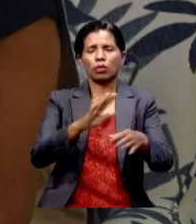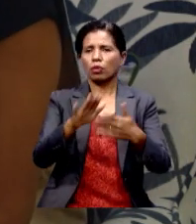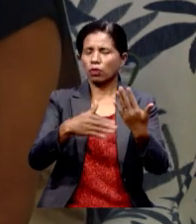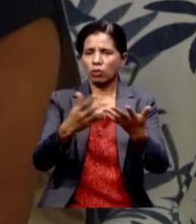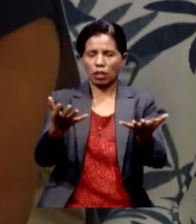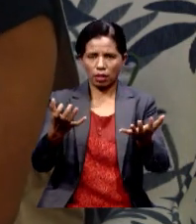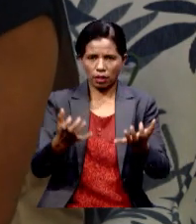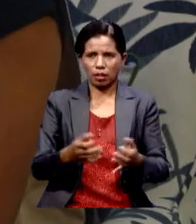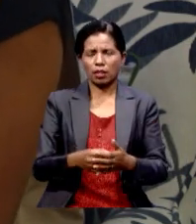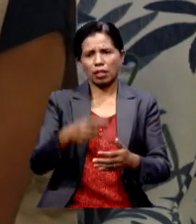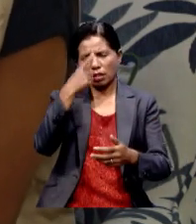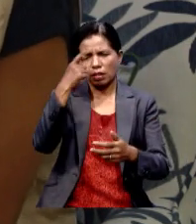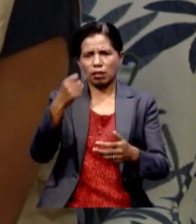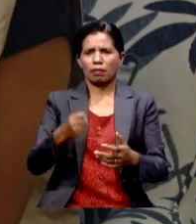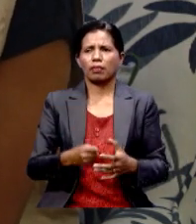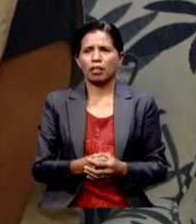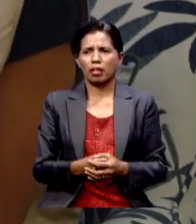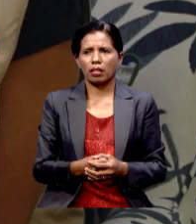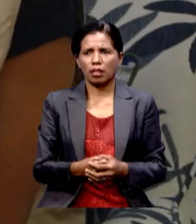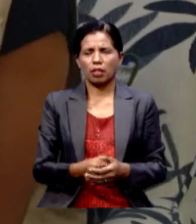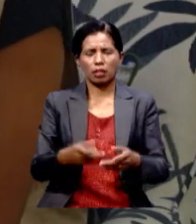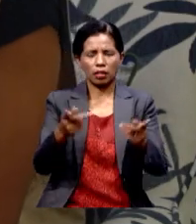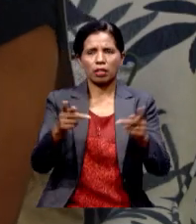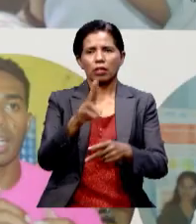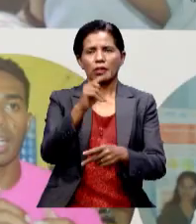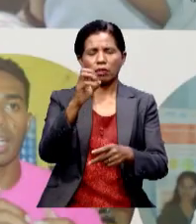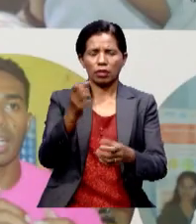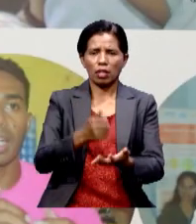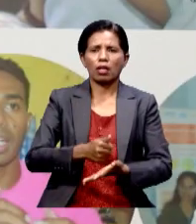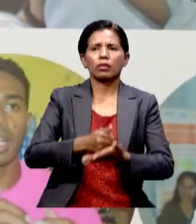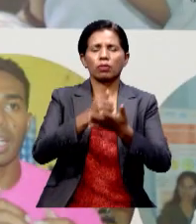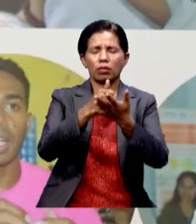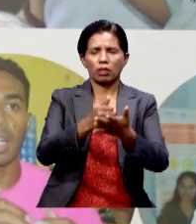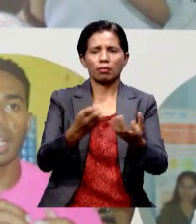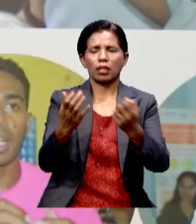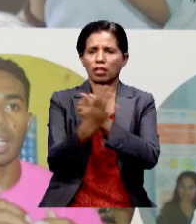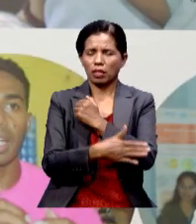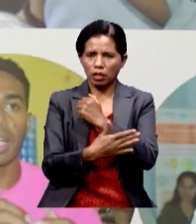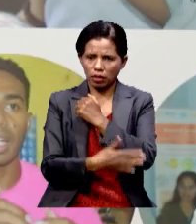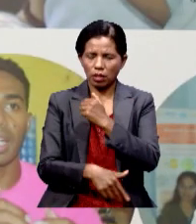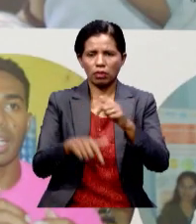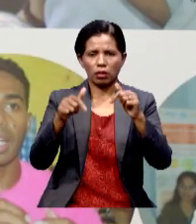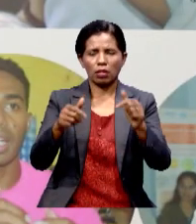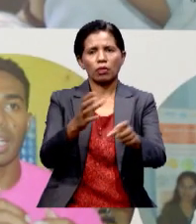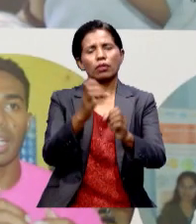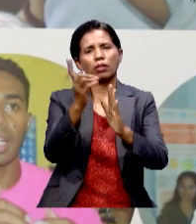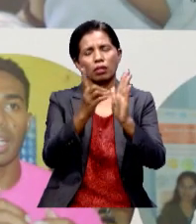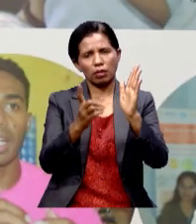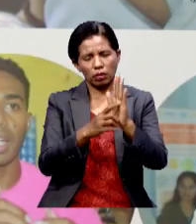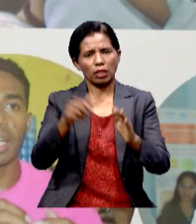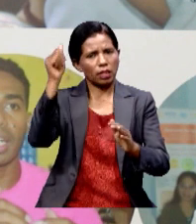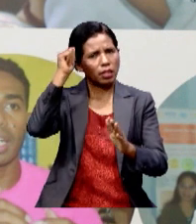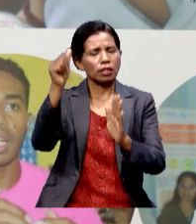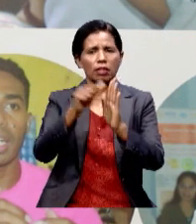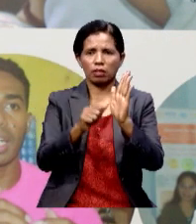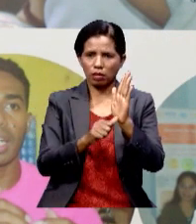Porque se os indicadores, e aqui o NFPA ajuda muito o país a fazer a recolha dos dados e a analisar os dados, se os